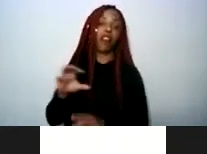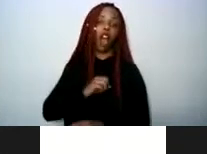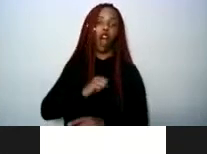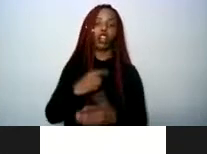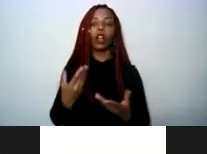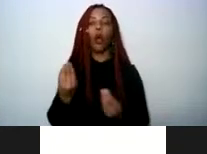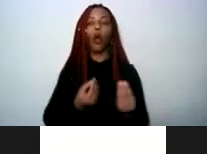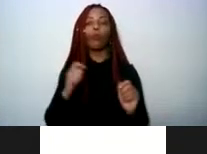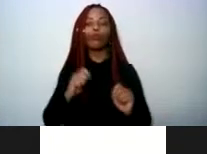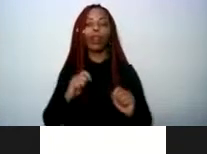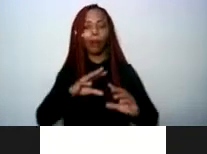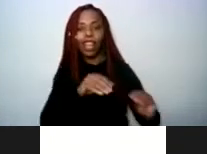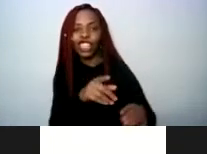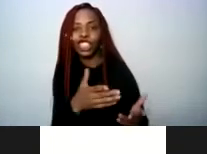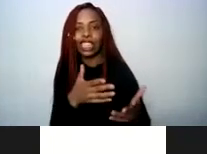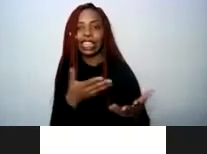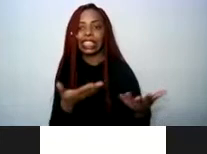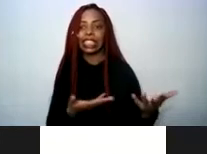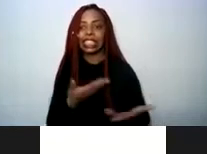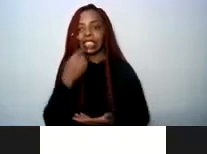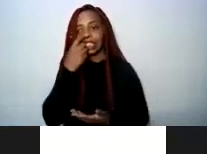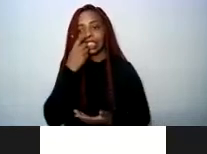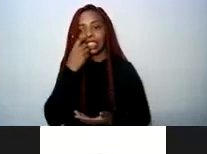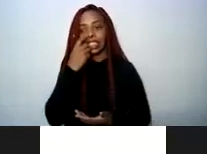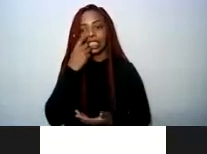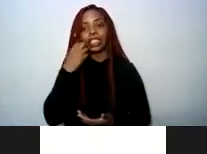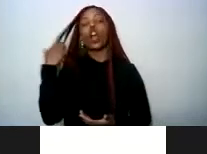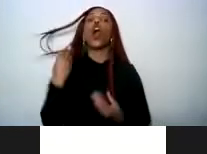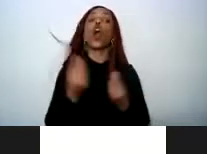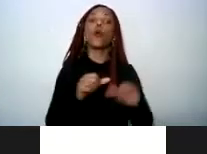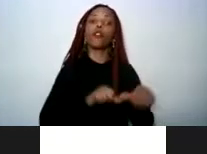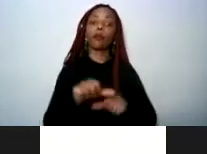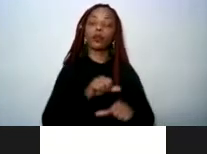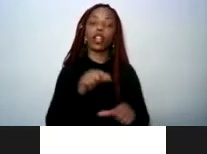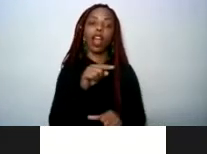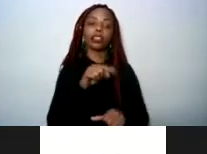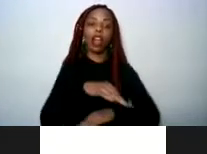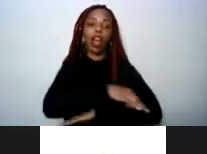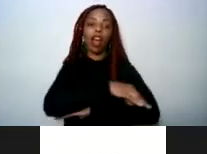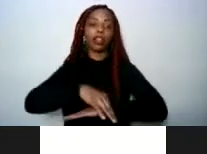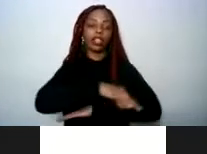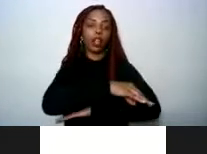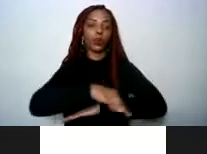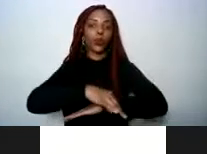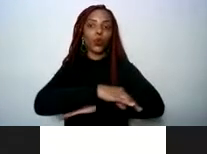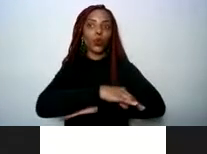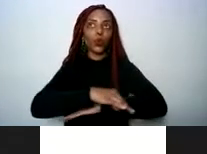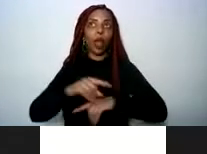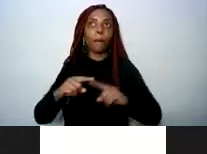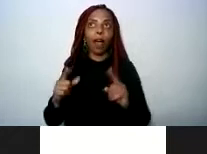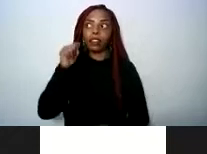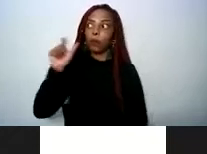bens como intervir na arquitetura moderna de uma arquiteta que tem várias